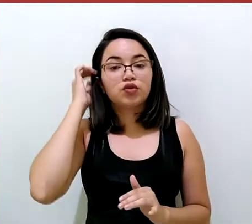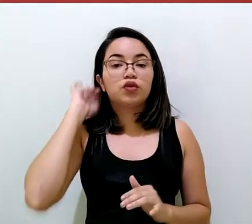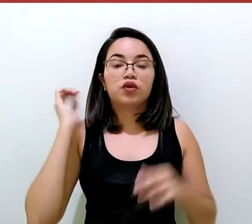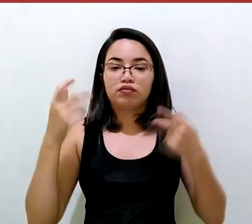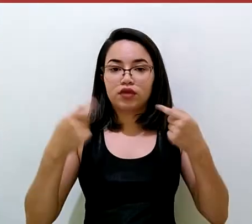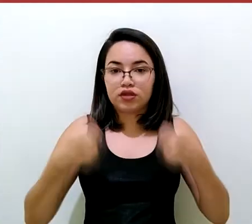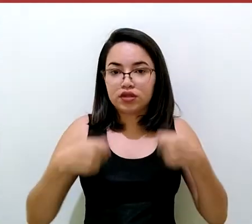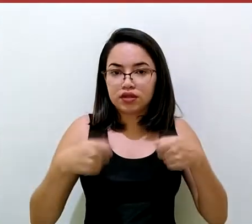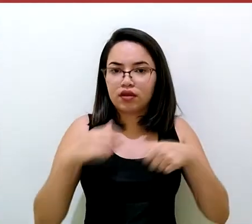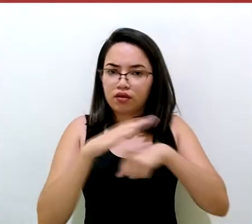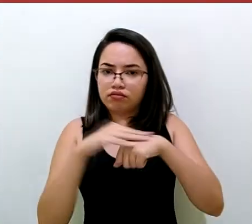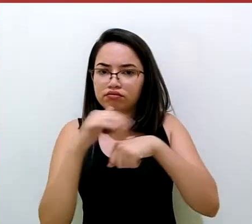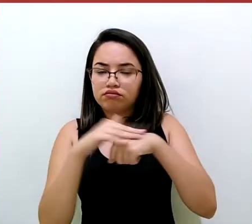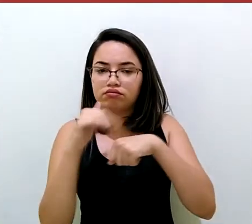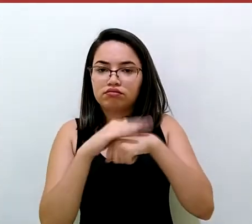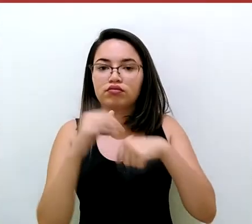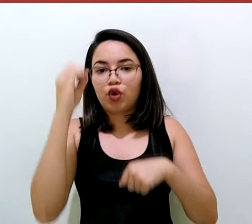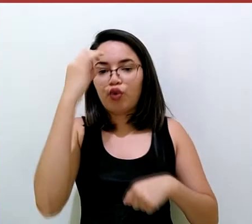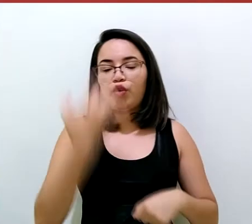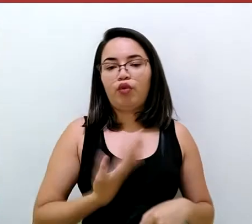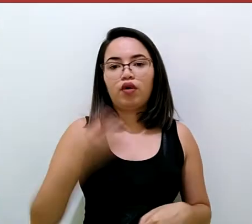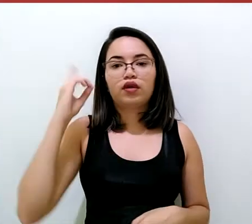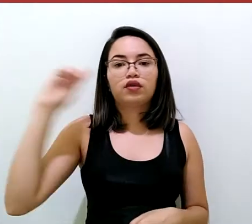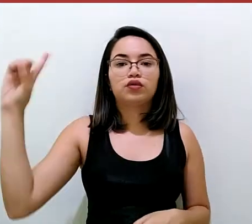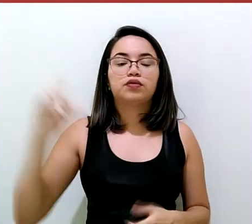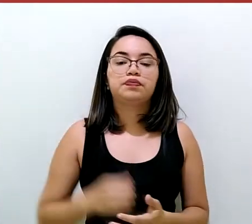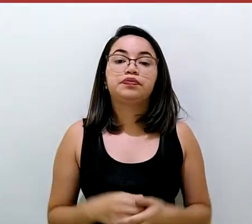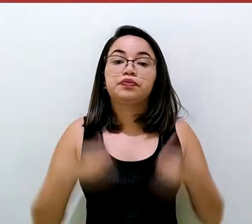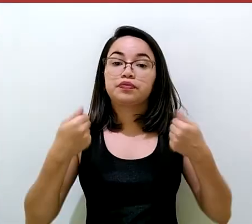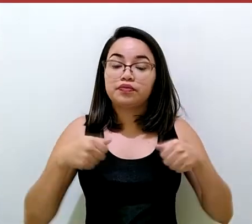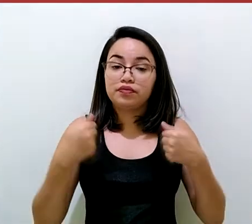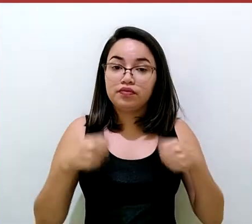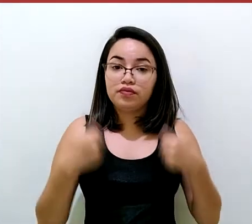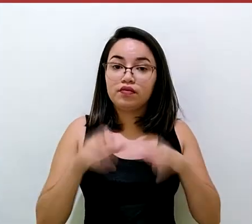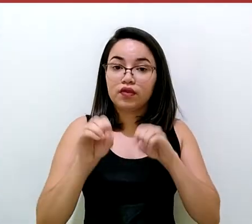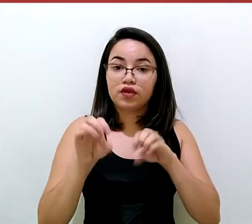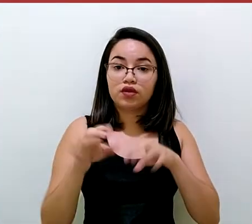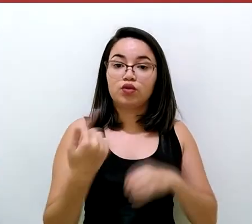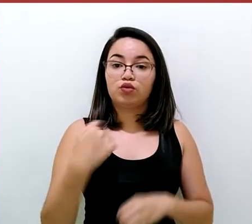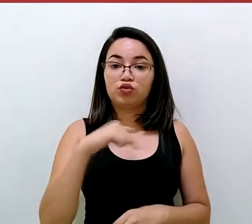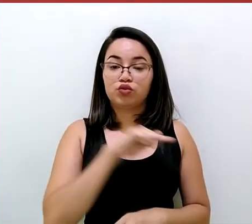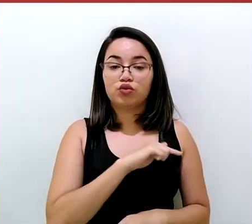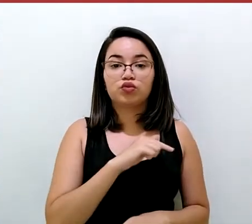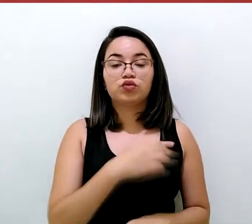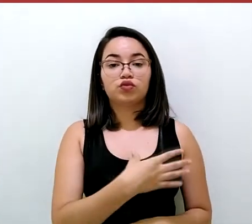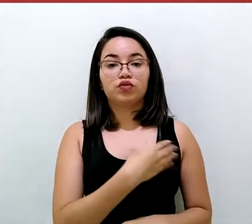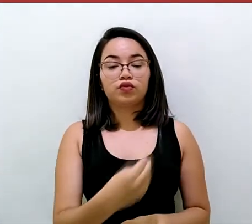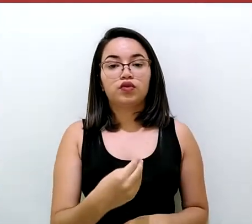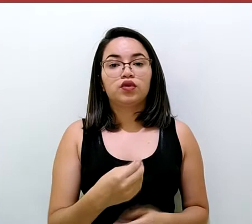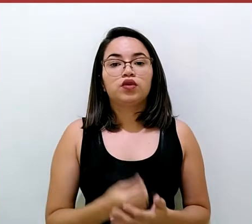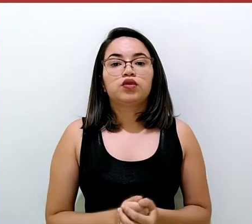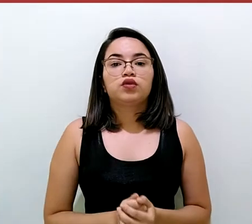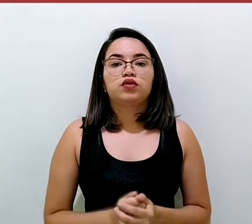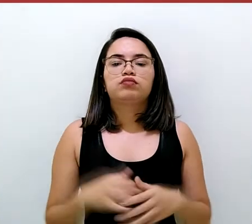ao necessitado trata com bondade, honra a Deus. Precisamos ensinar nossos filhos